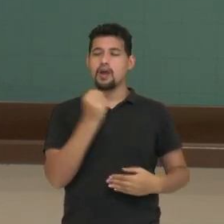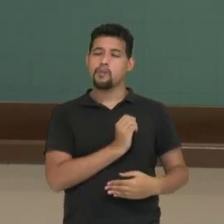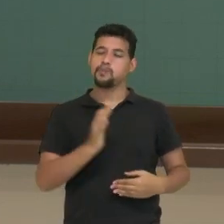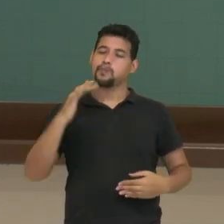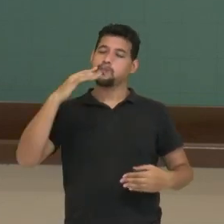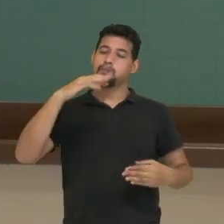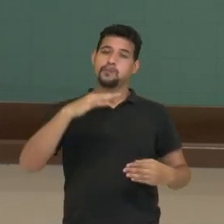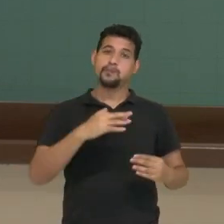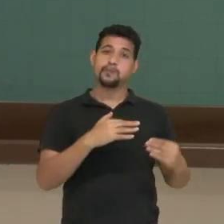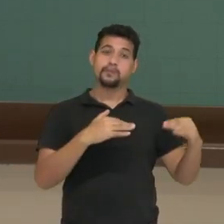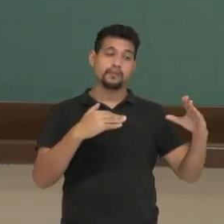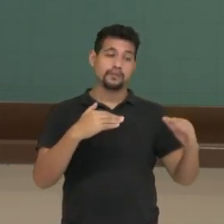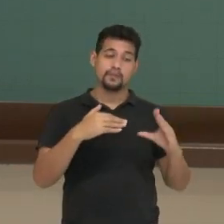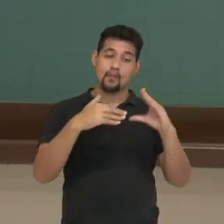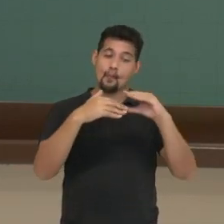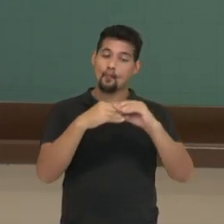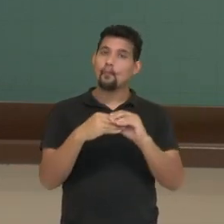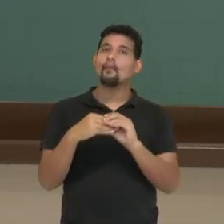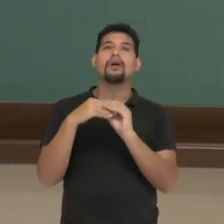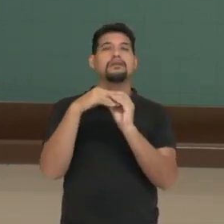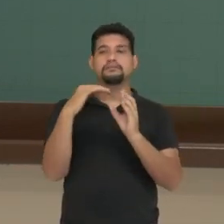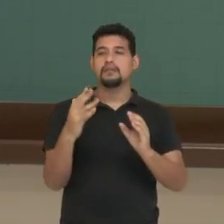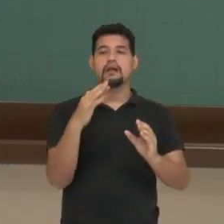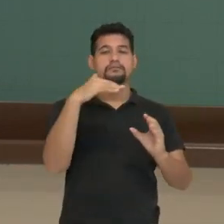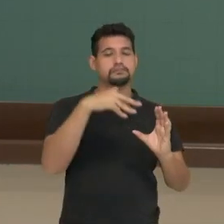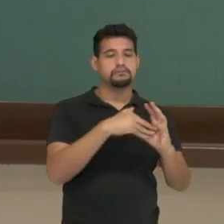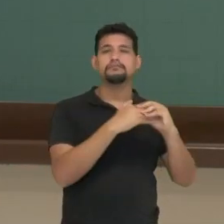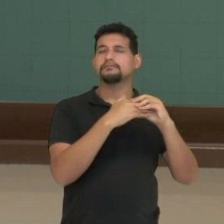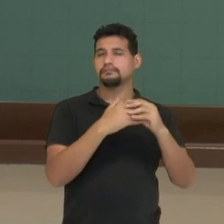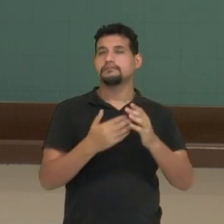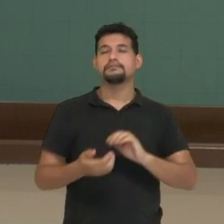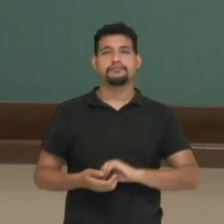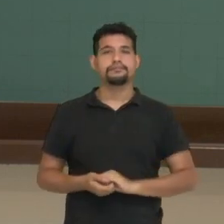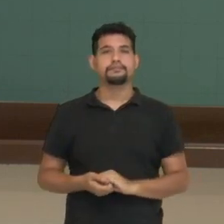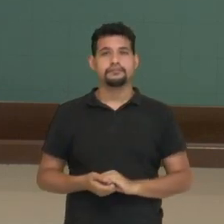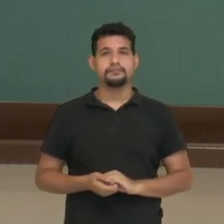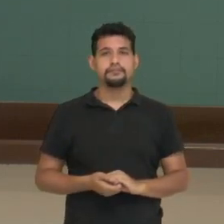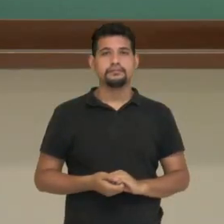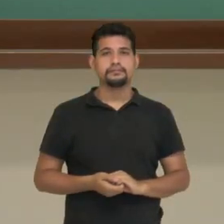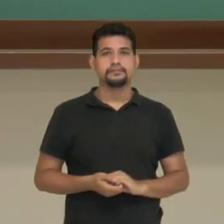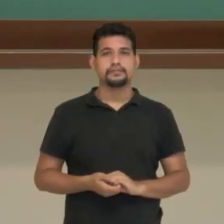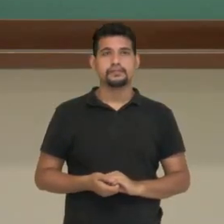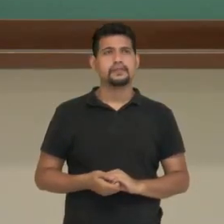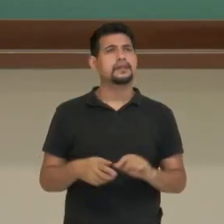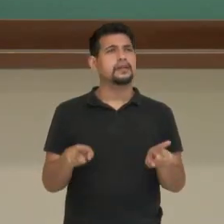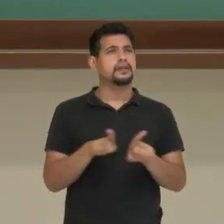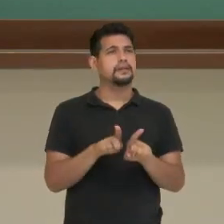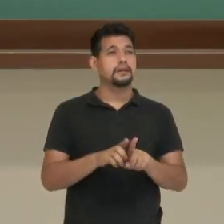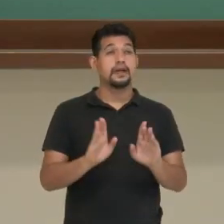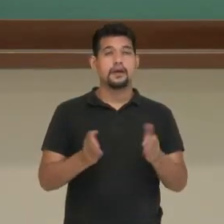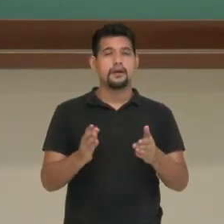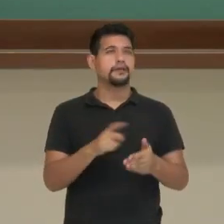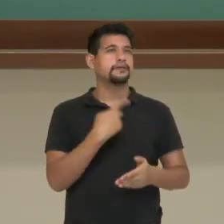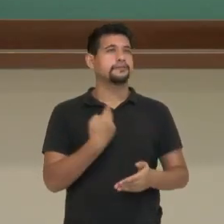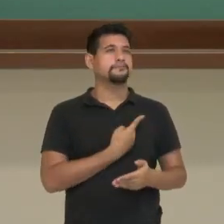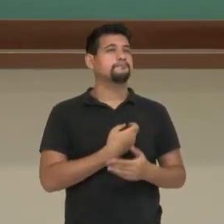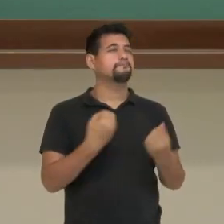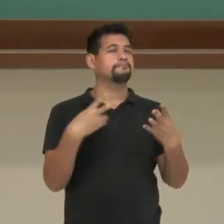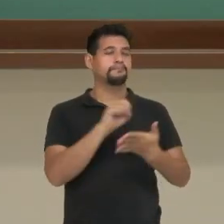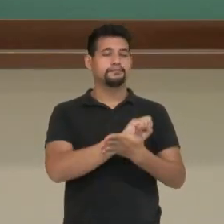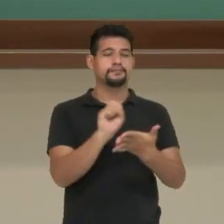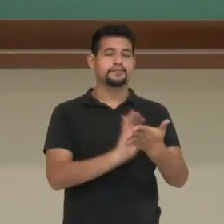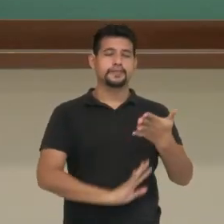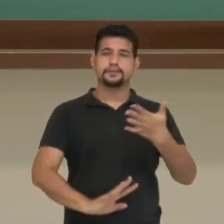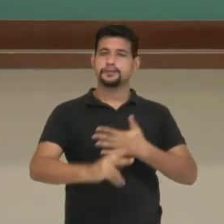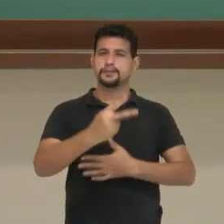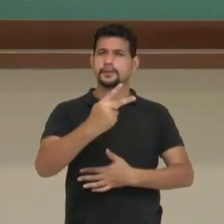Então, ela libera o jato de leite na água. E vamos para a atividade